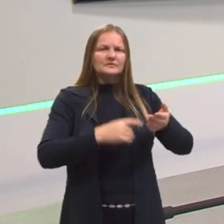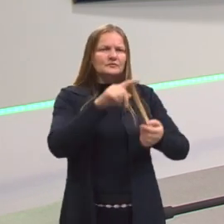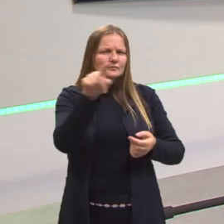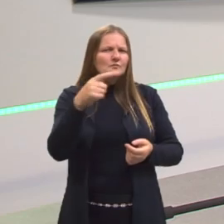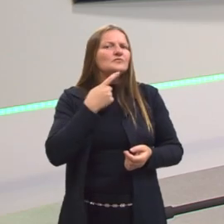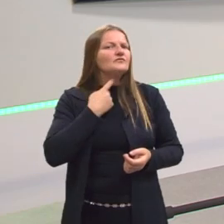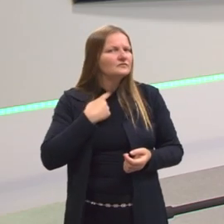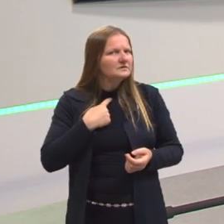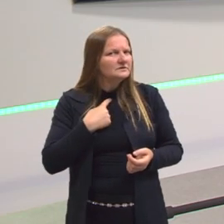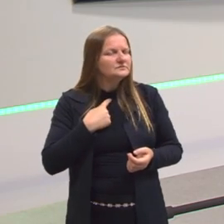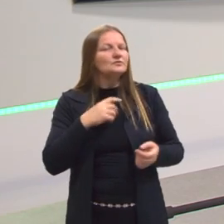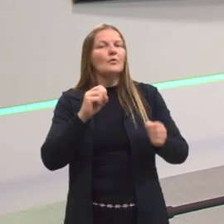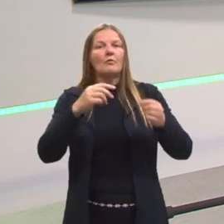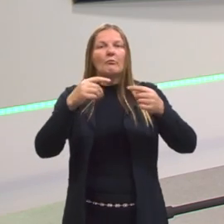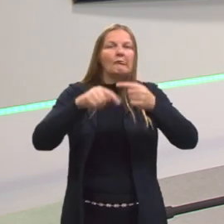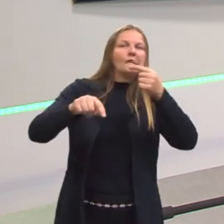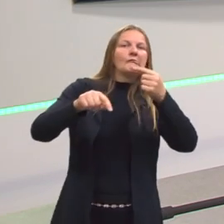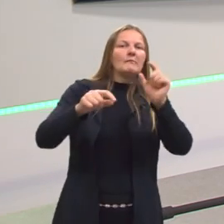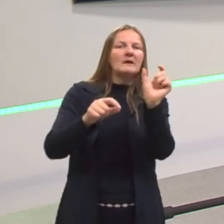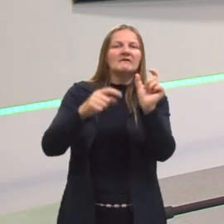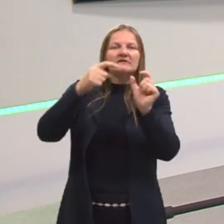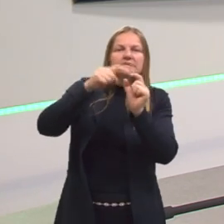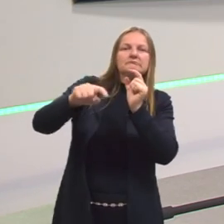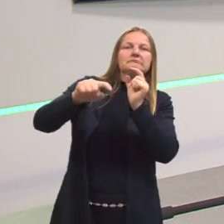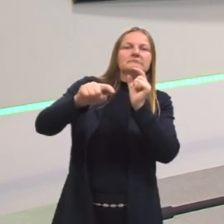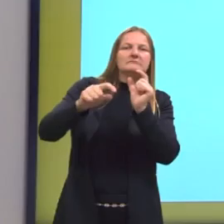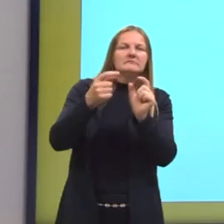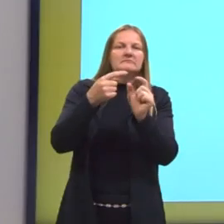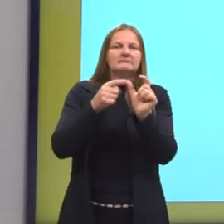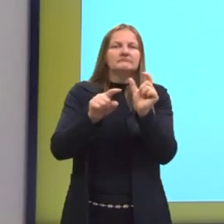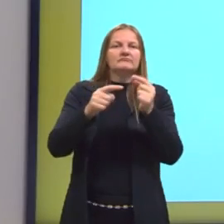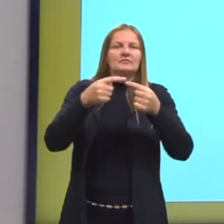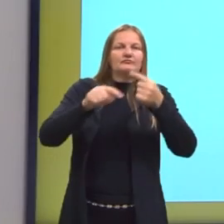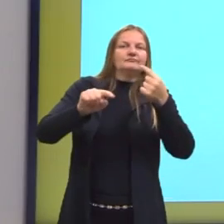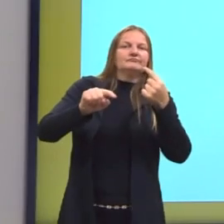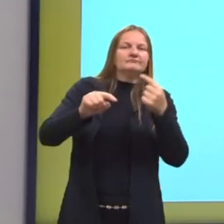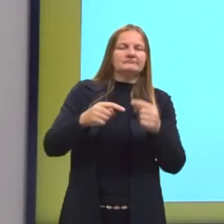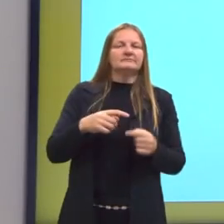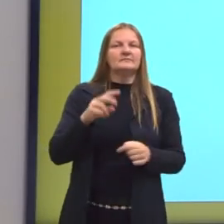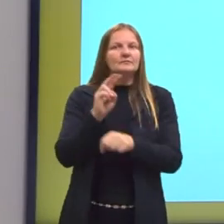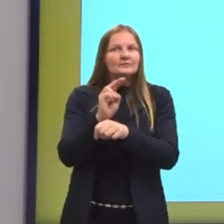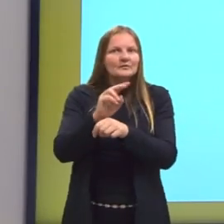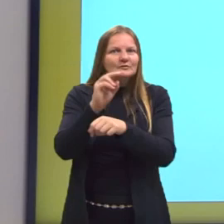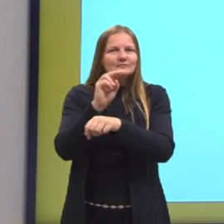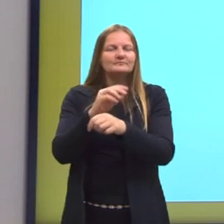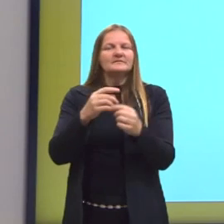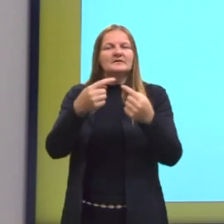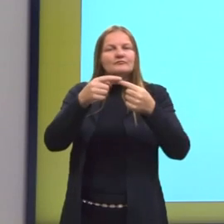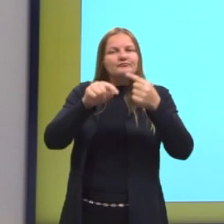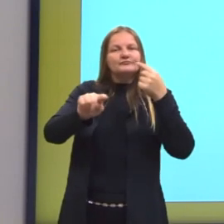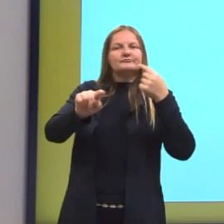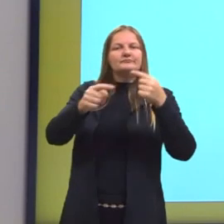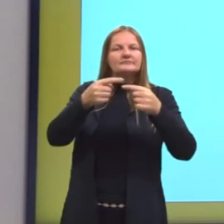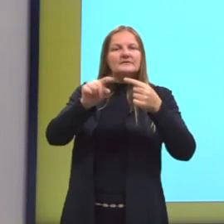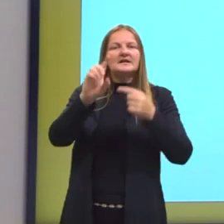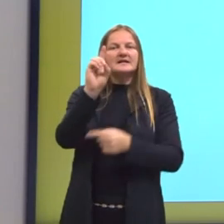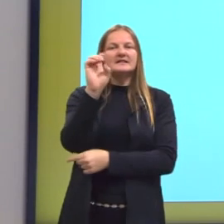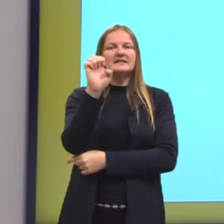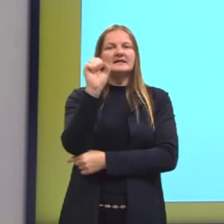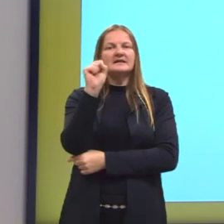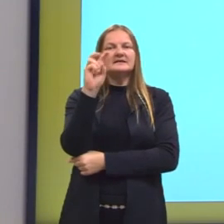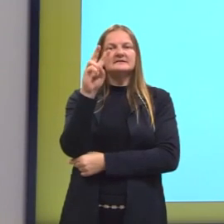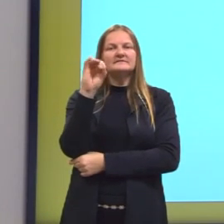ali na tua redação Então são para esses detalhes que tu olha desvios Regência